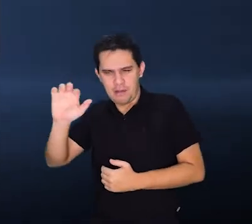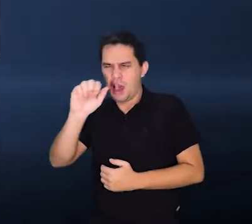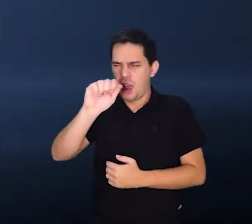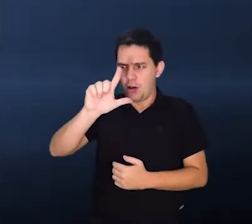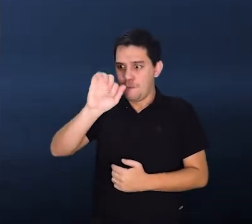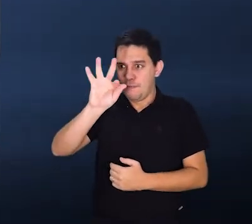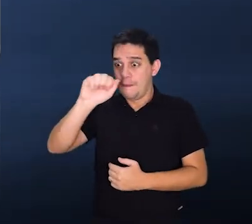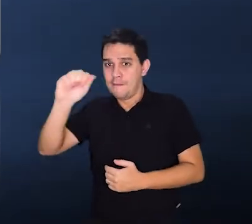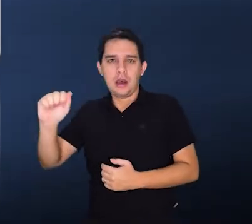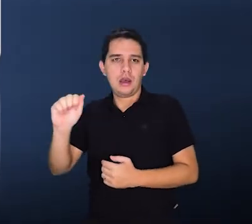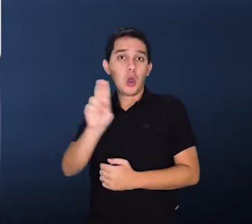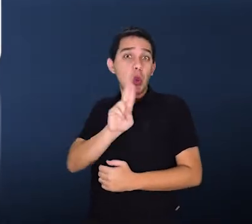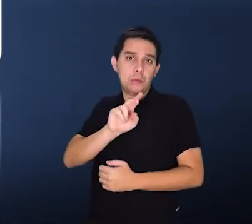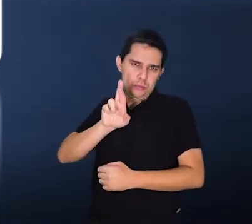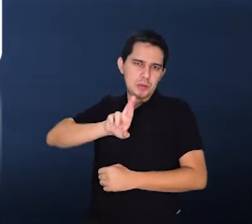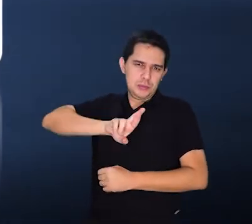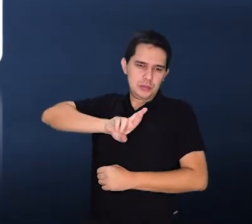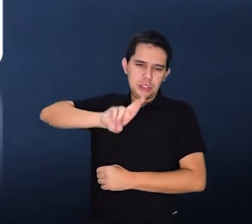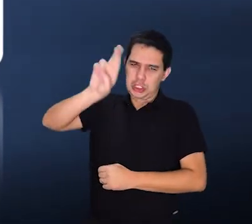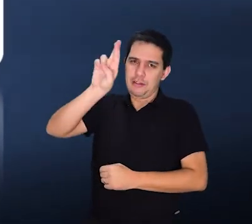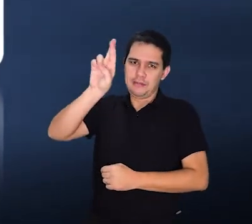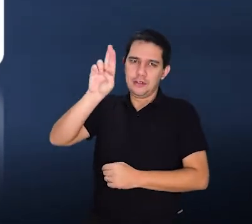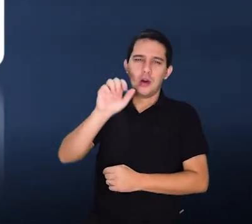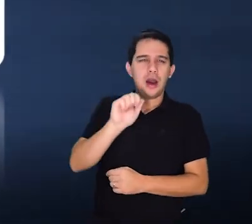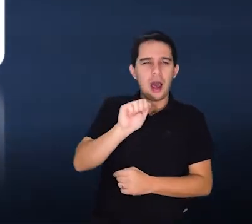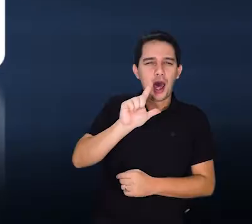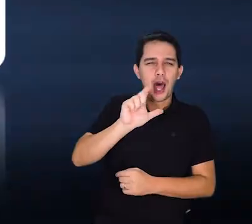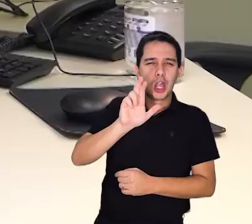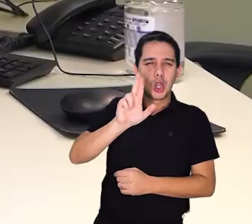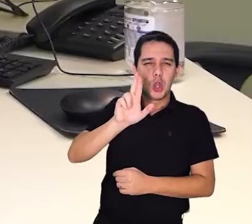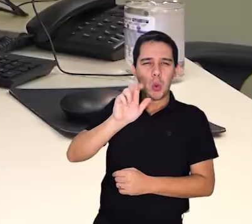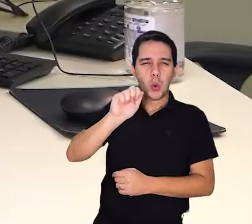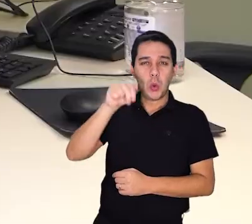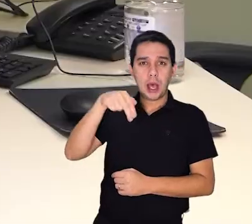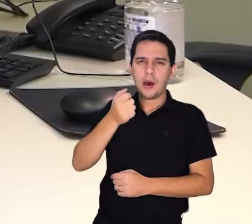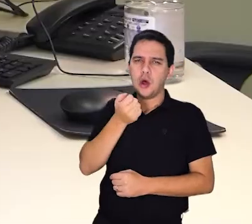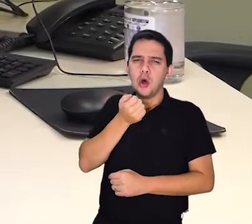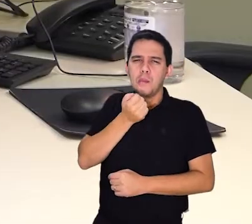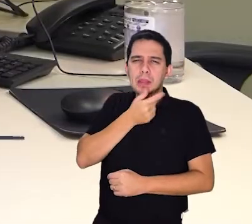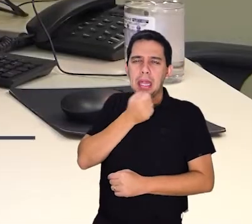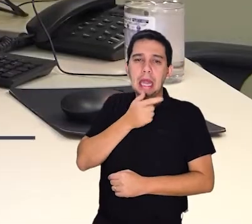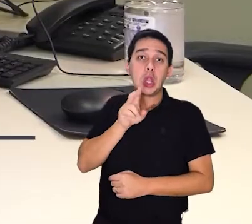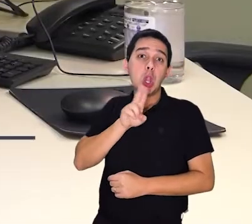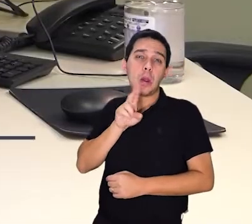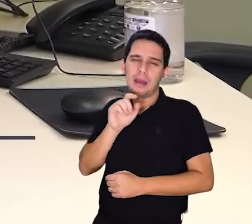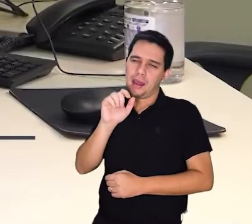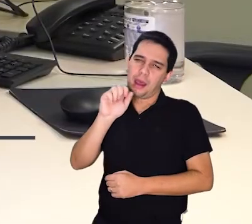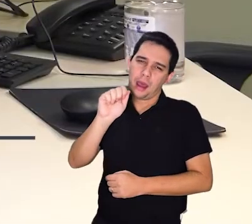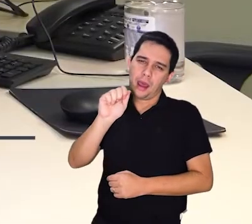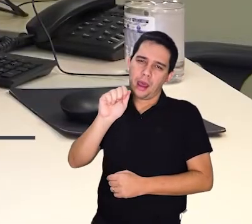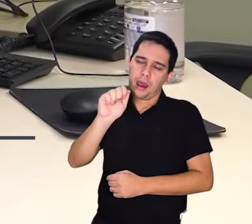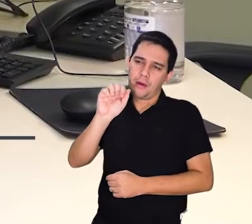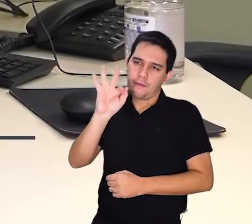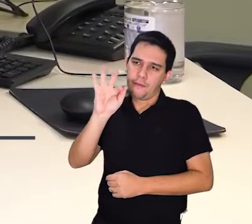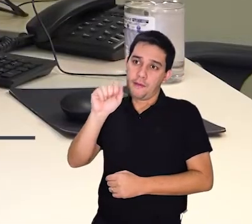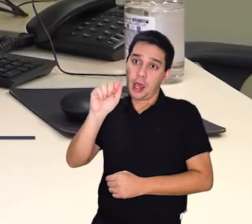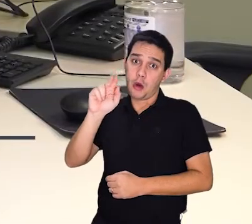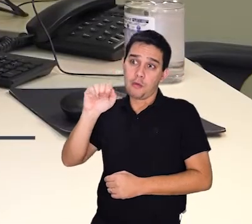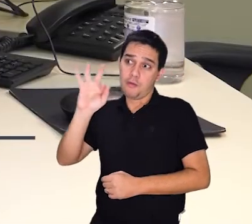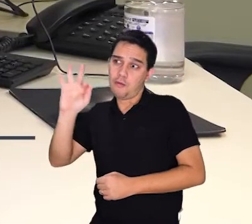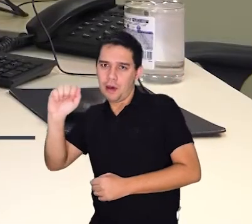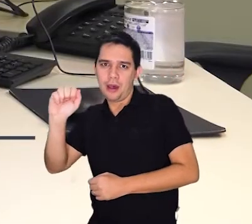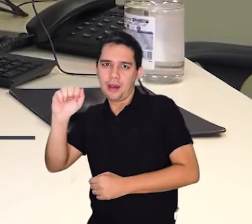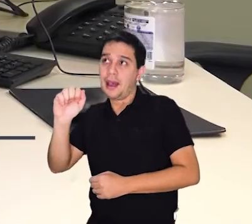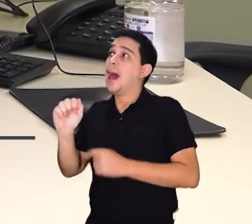mais é do que referente ao vulgo do Aluan, que é o conhecido traficante como Alfafa. Ele tinha essa